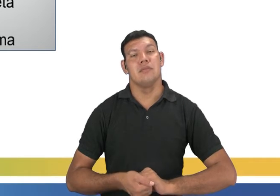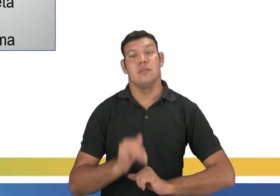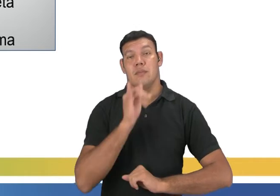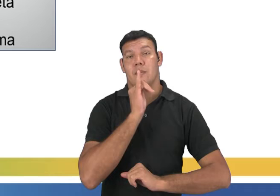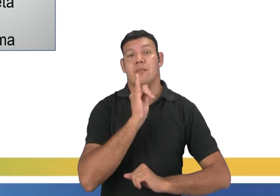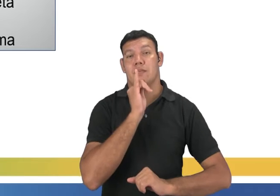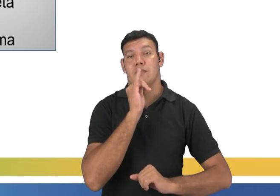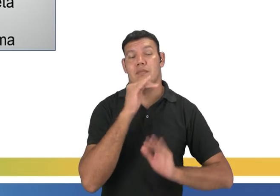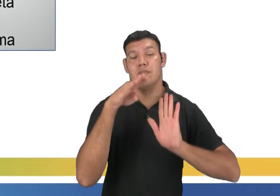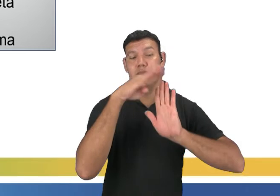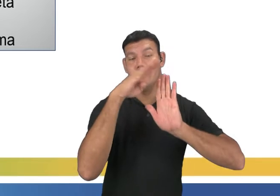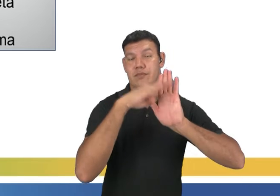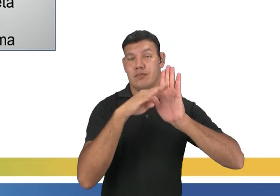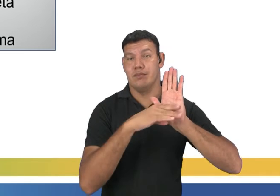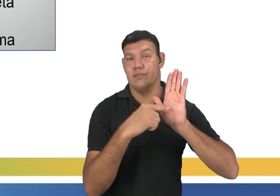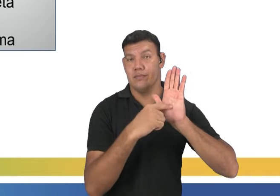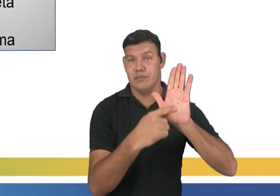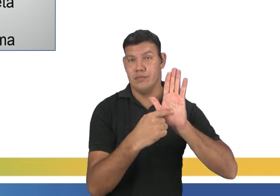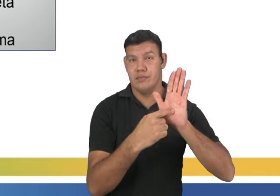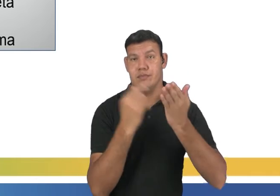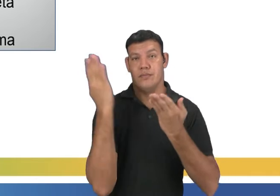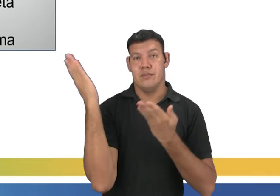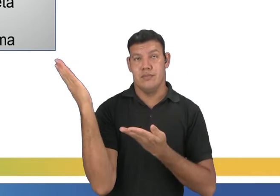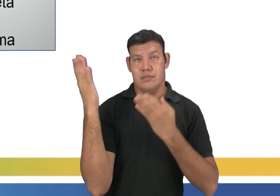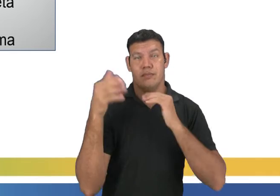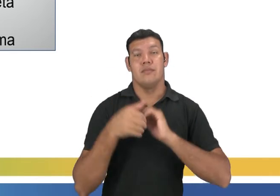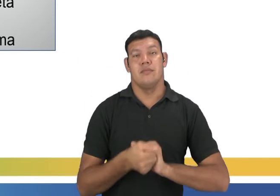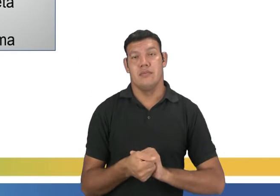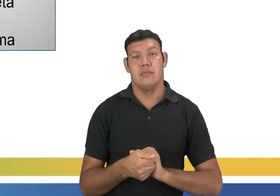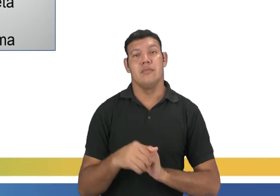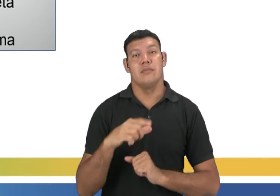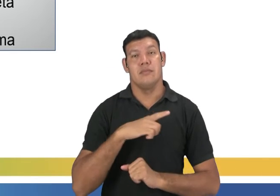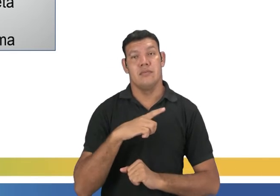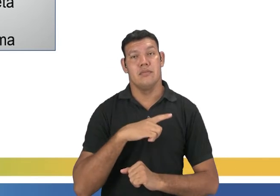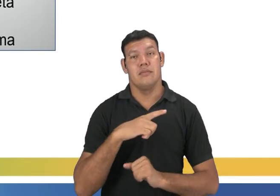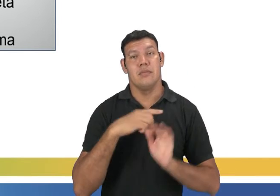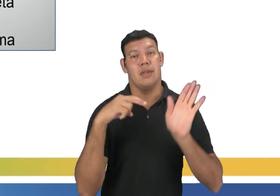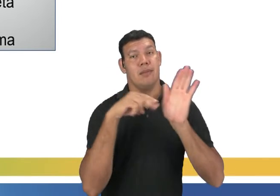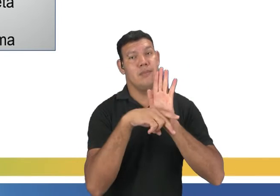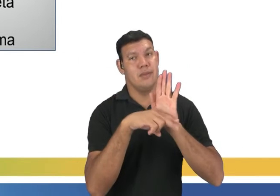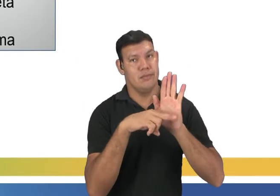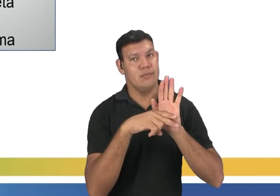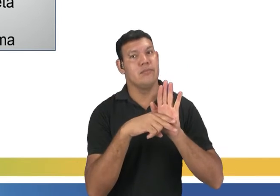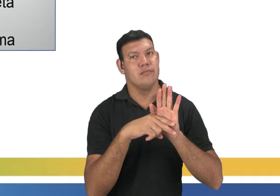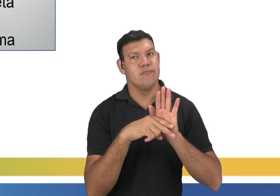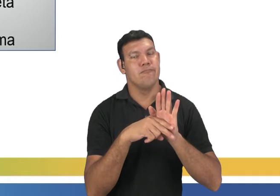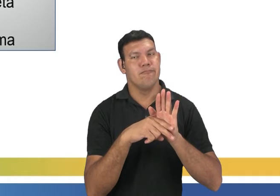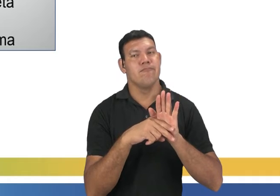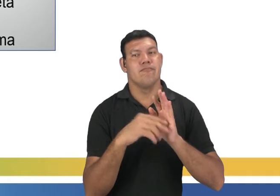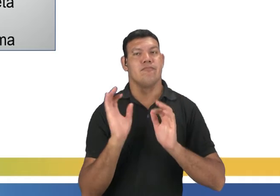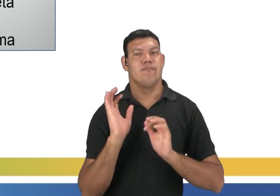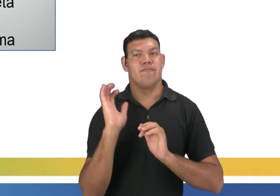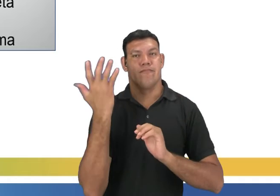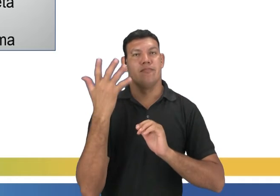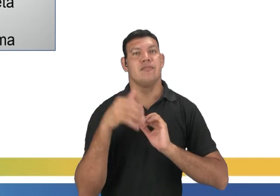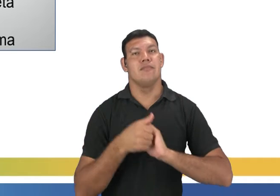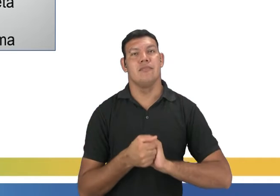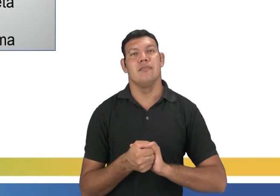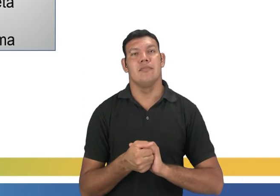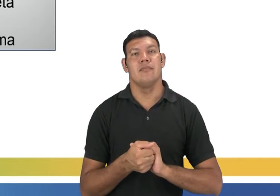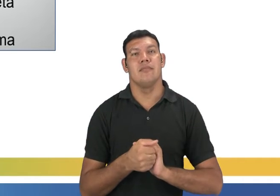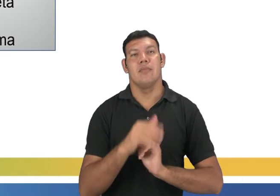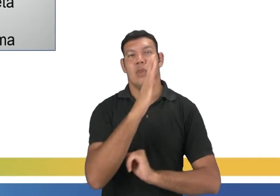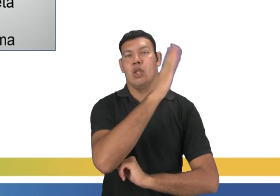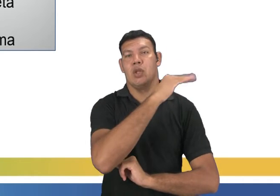algumas são radiações ionizantes, que produzem efeitos aí biológicos, outras nem tanto. Por exemplo, ondas de rádio,